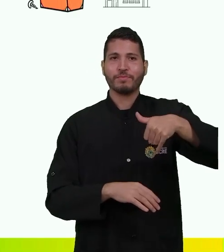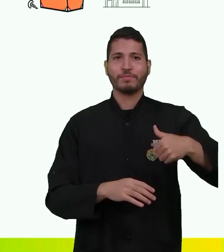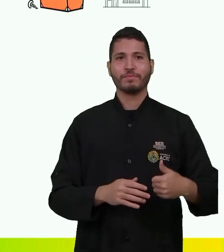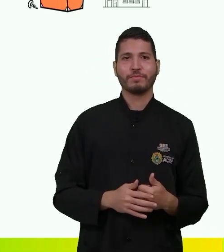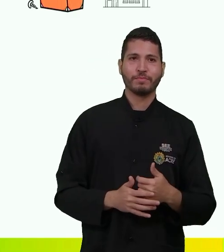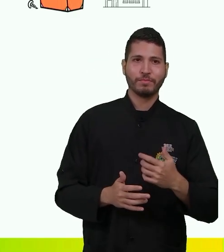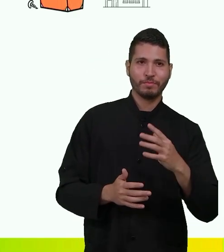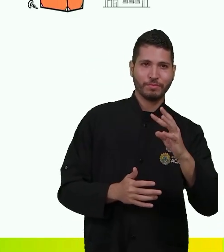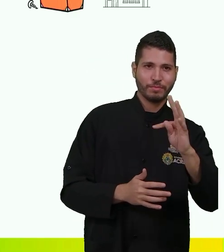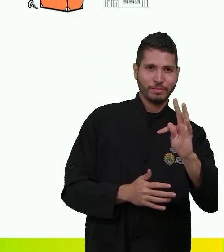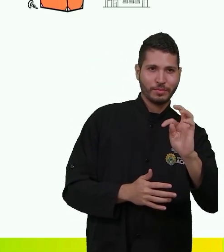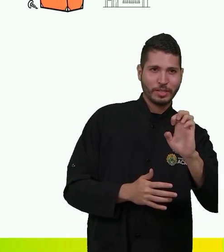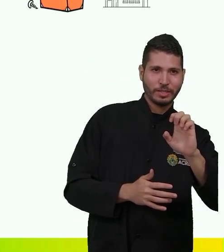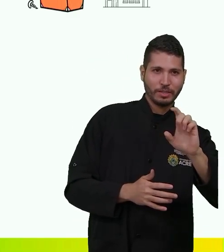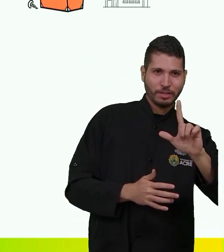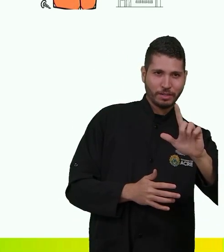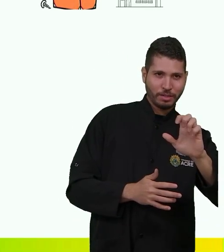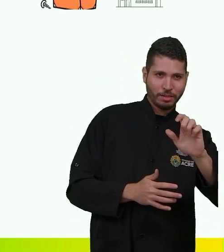o telefone.